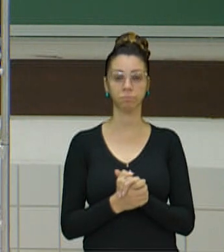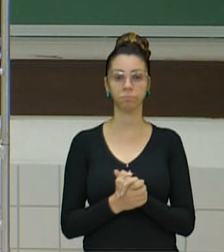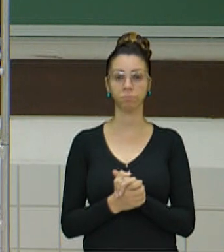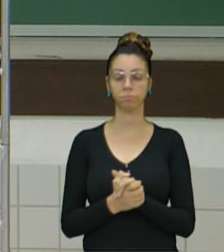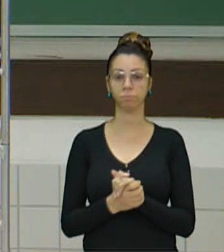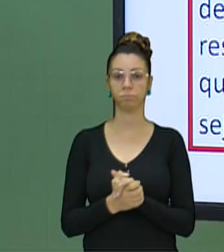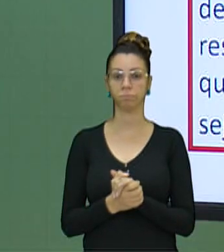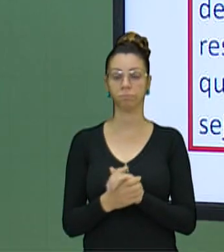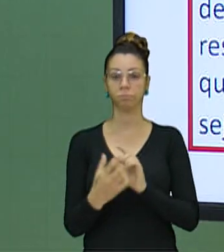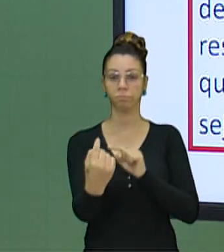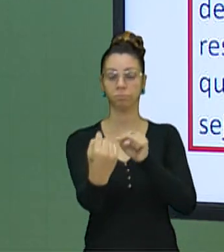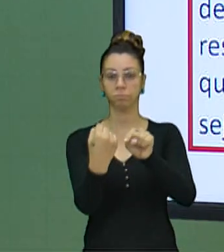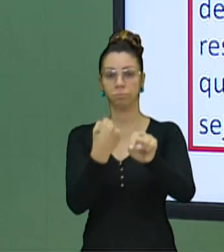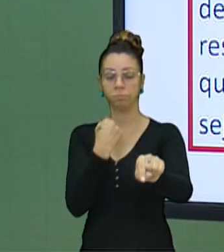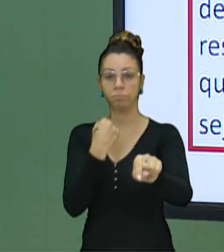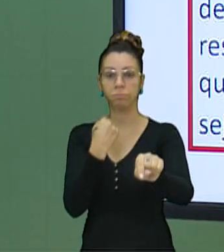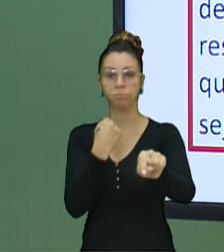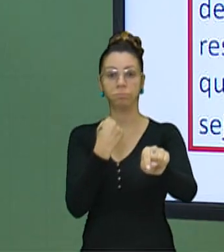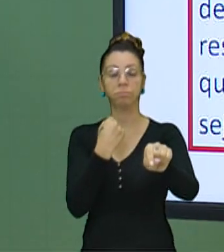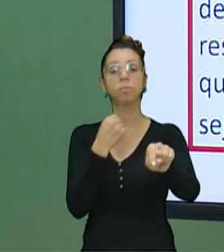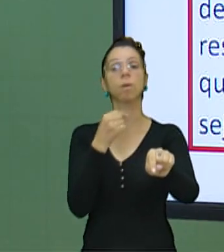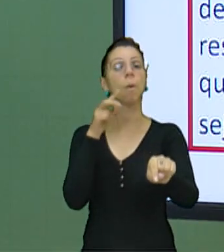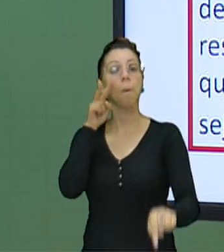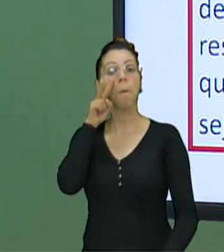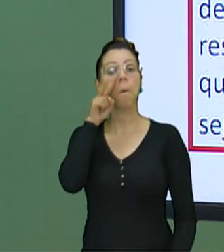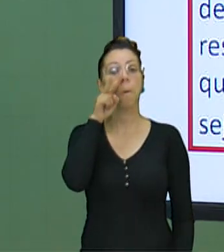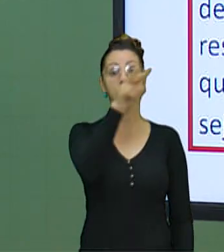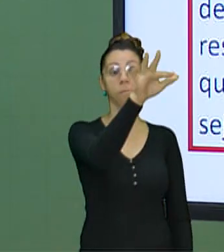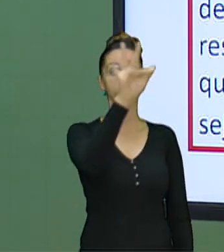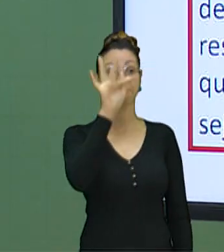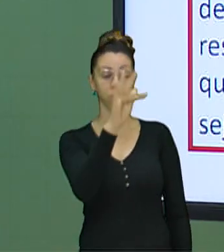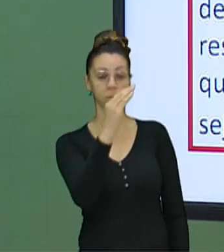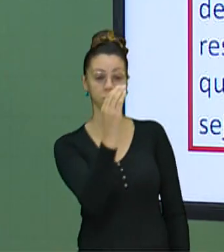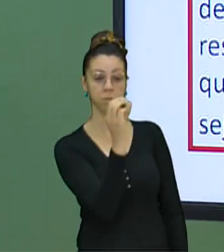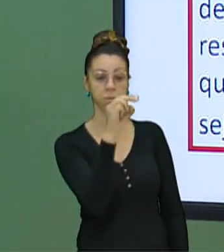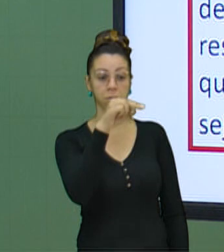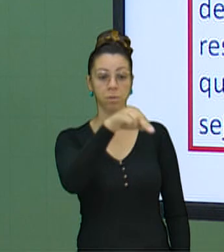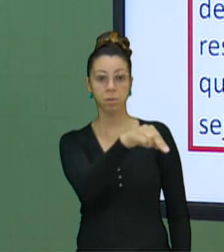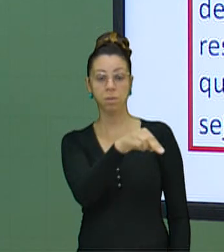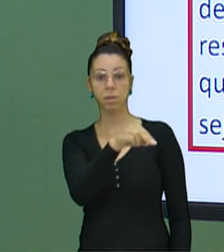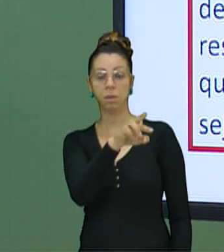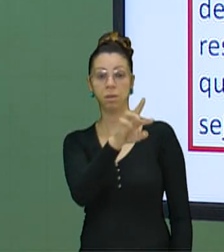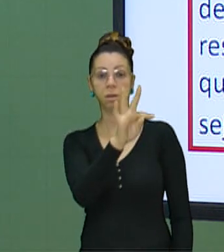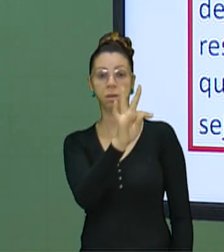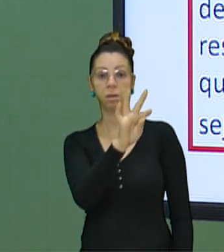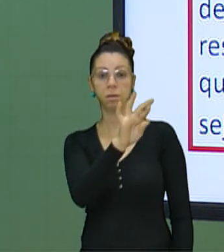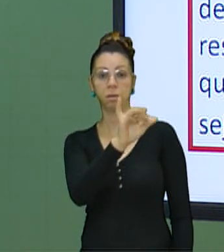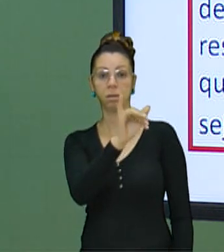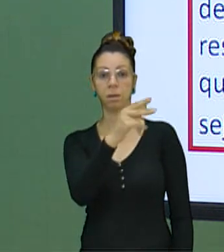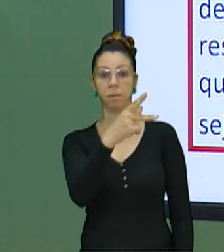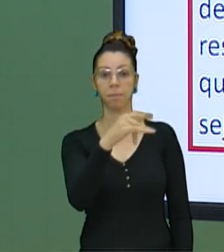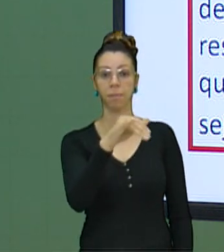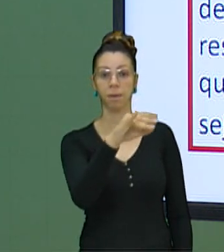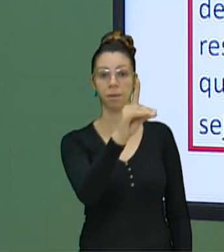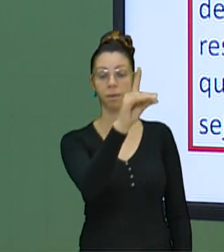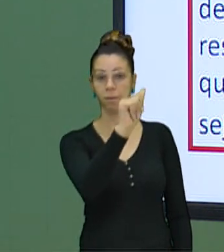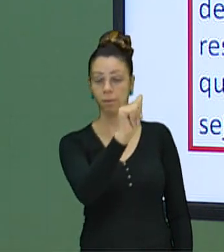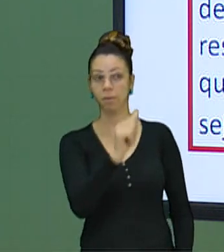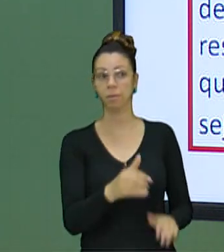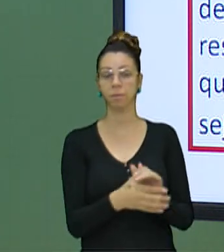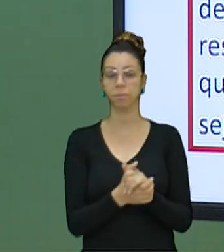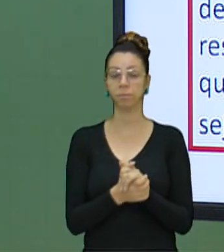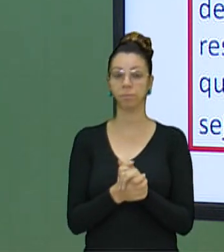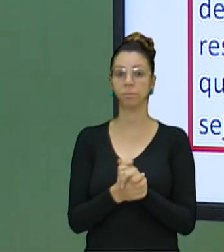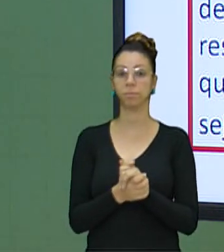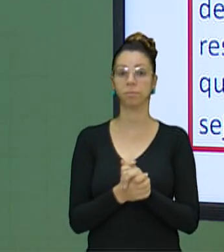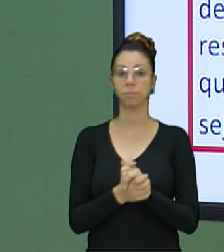chama força centrípeta. Certo? Essa força centrípeta, enquanto o objeto